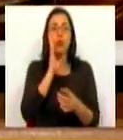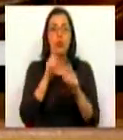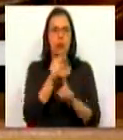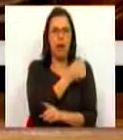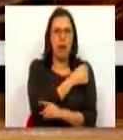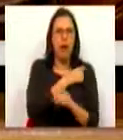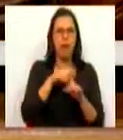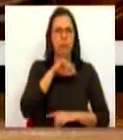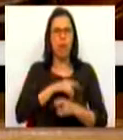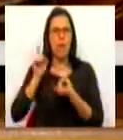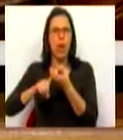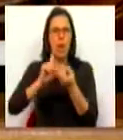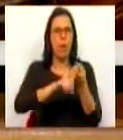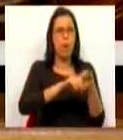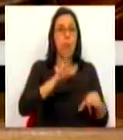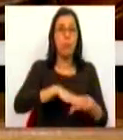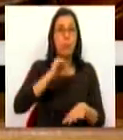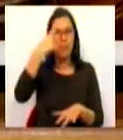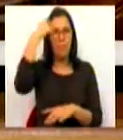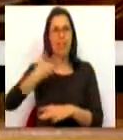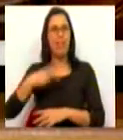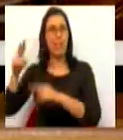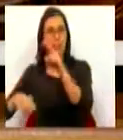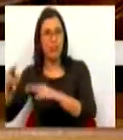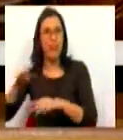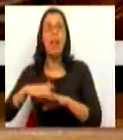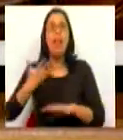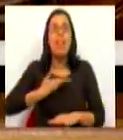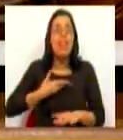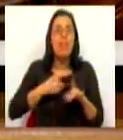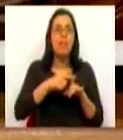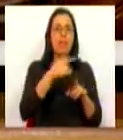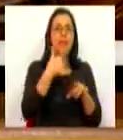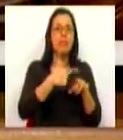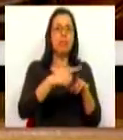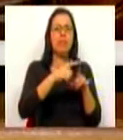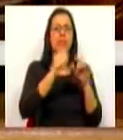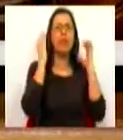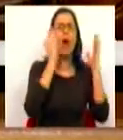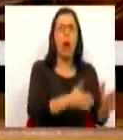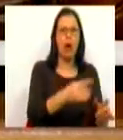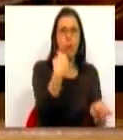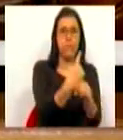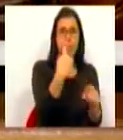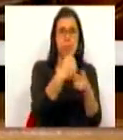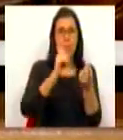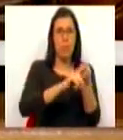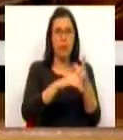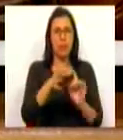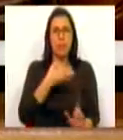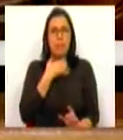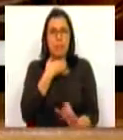casas e salários penhorados por dívidas fiscais, até por dívidas às concessionárias de autoestradas, num quadro de grande